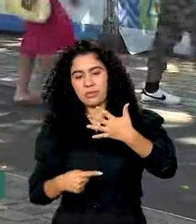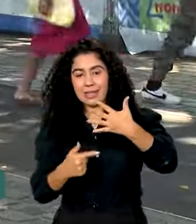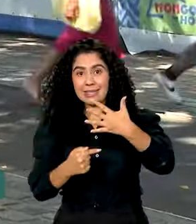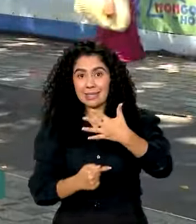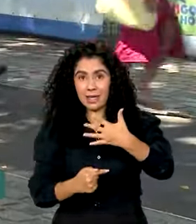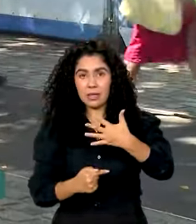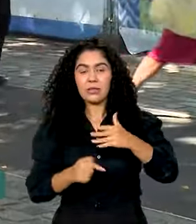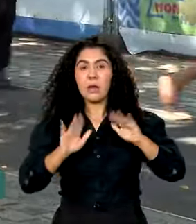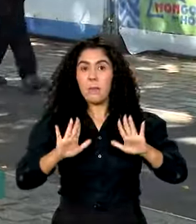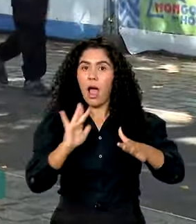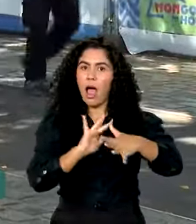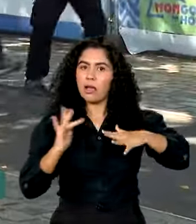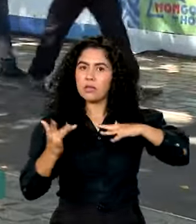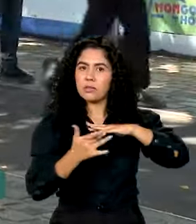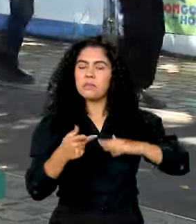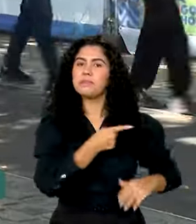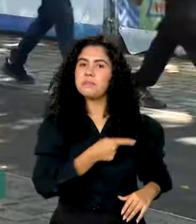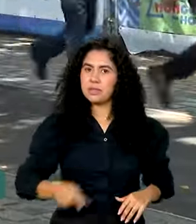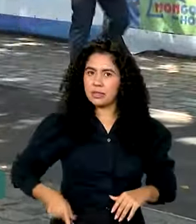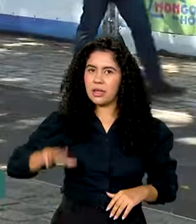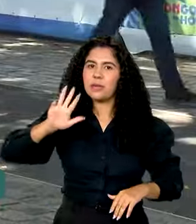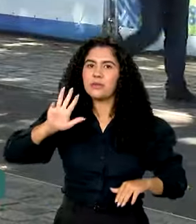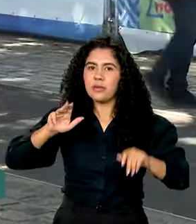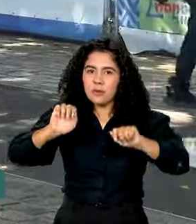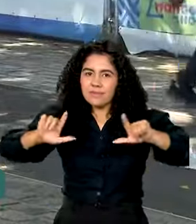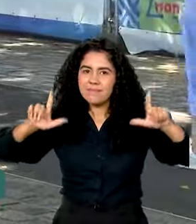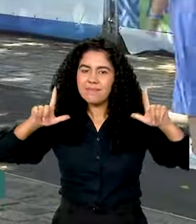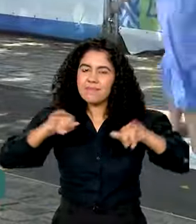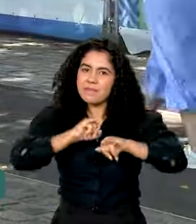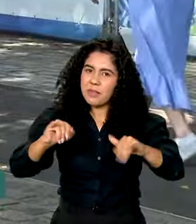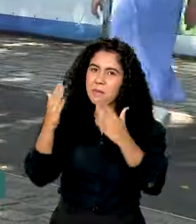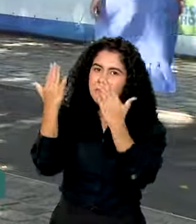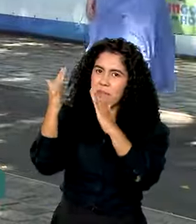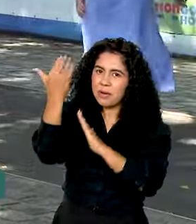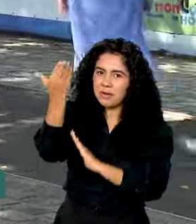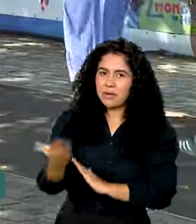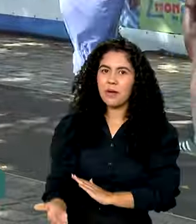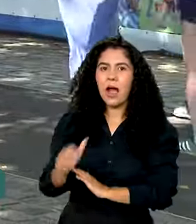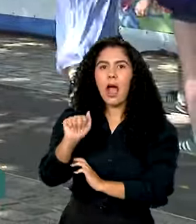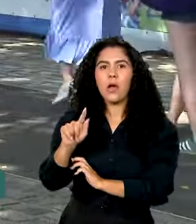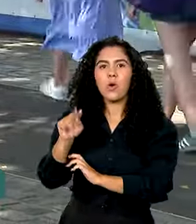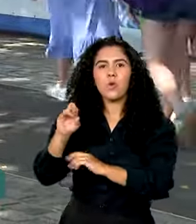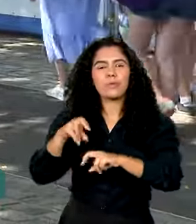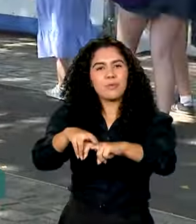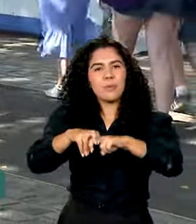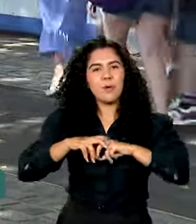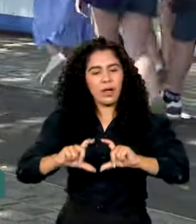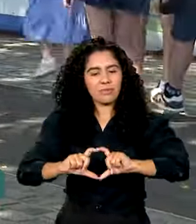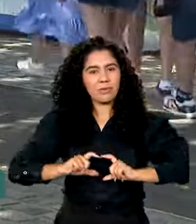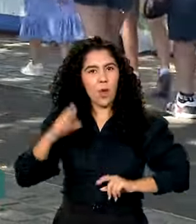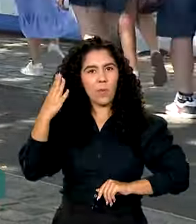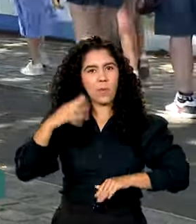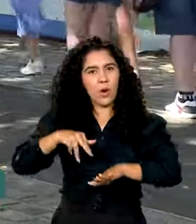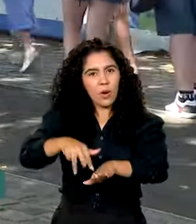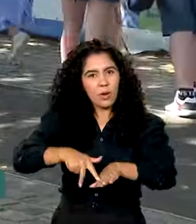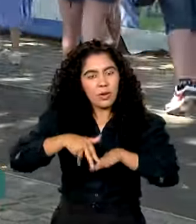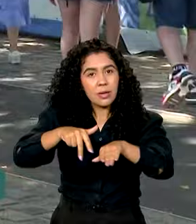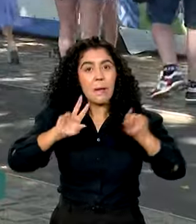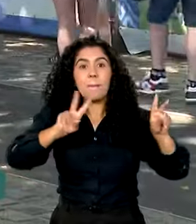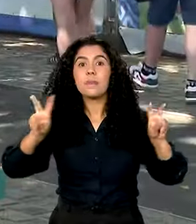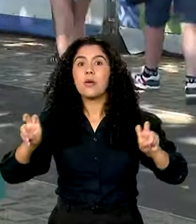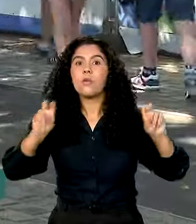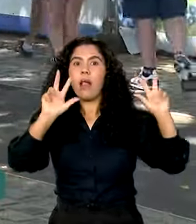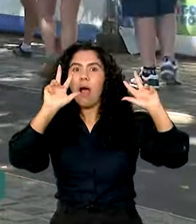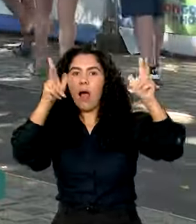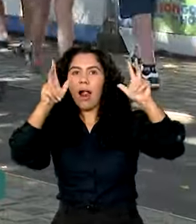Pelas redes sociais, o presidente Lula parabenizou Augusto Áquio pela medalha de bronze no skate. No vôlei de praia, Duda e